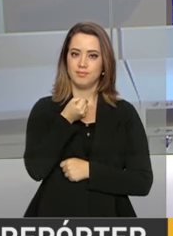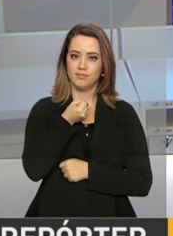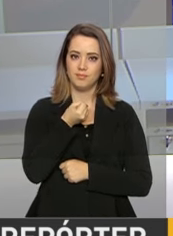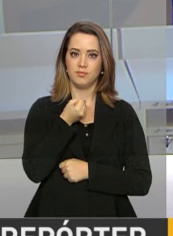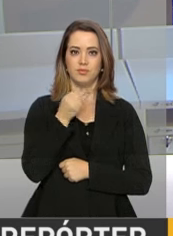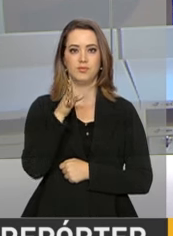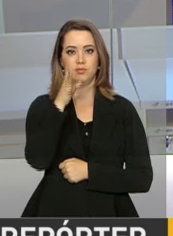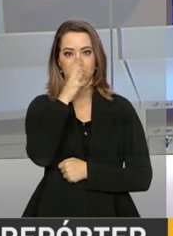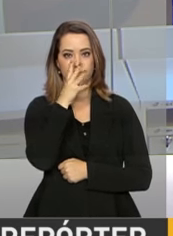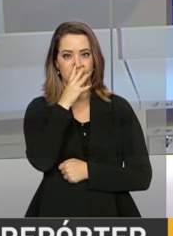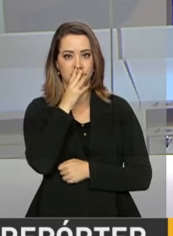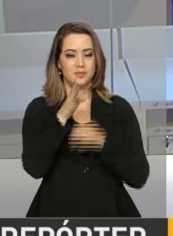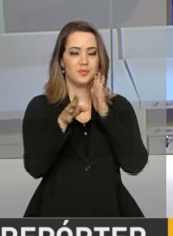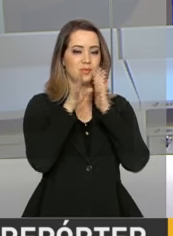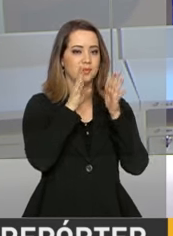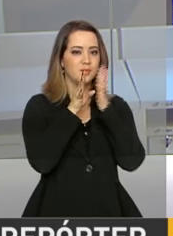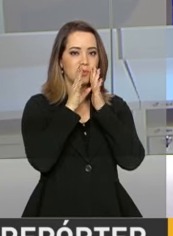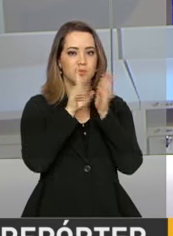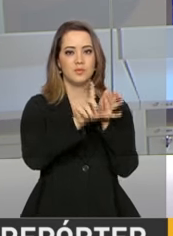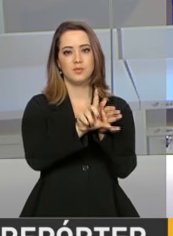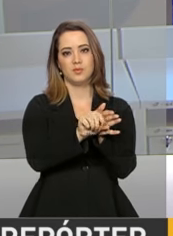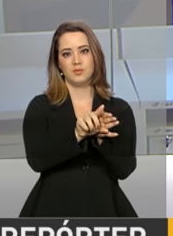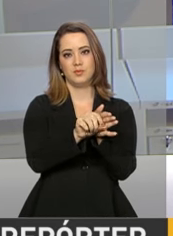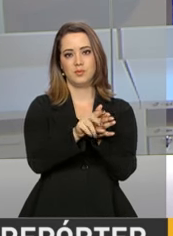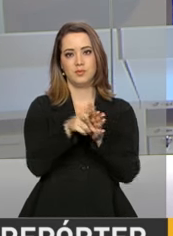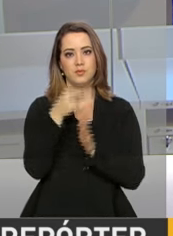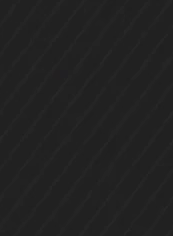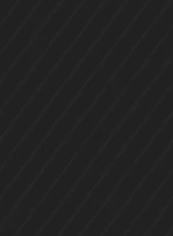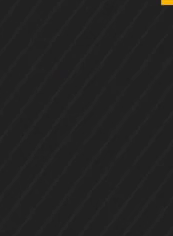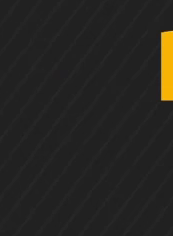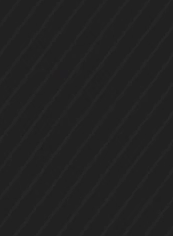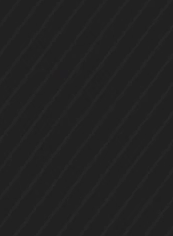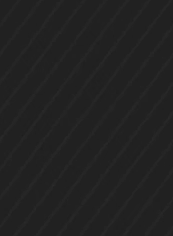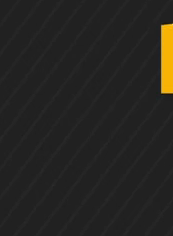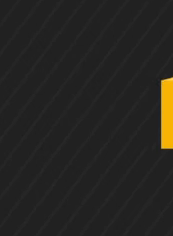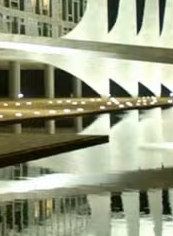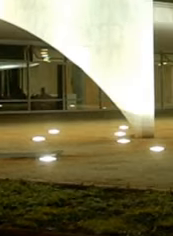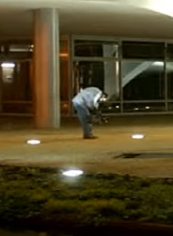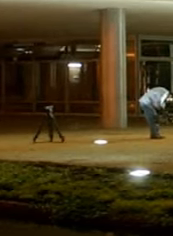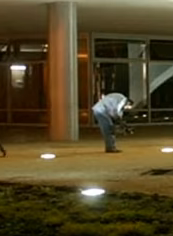NBR. Acompanhe também as novidades em nossas redes sociais.